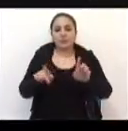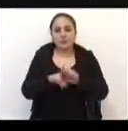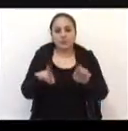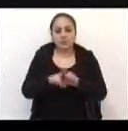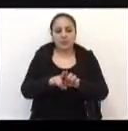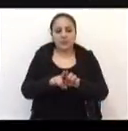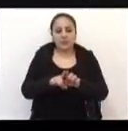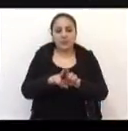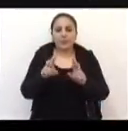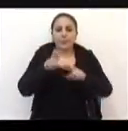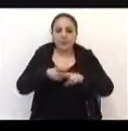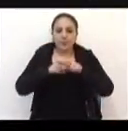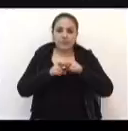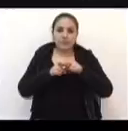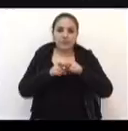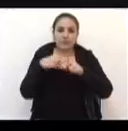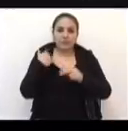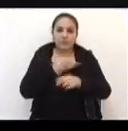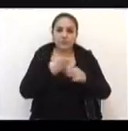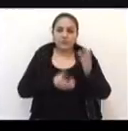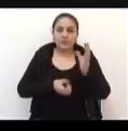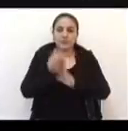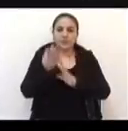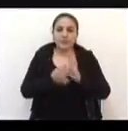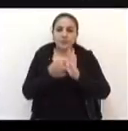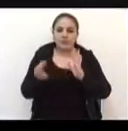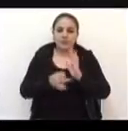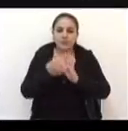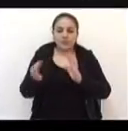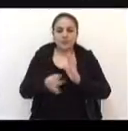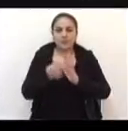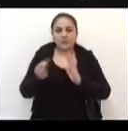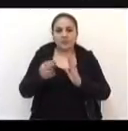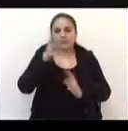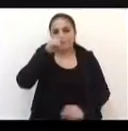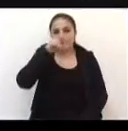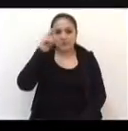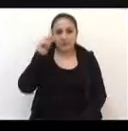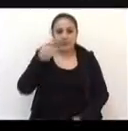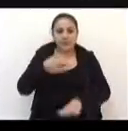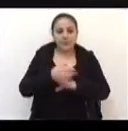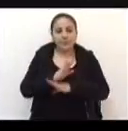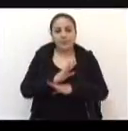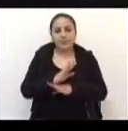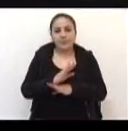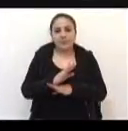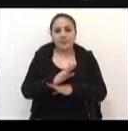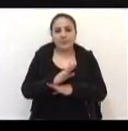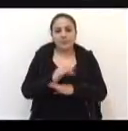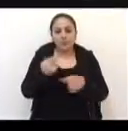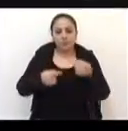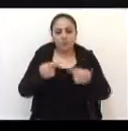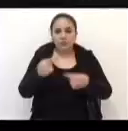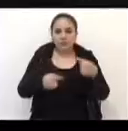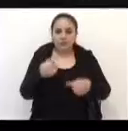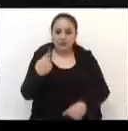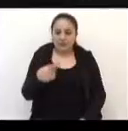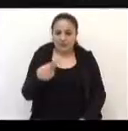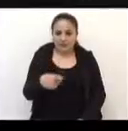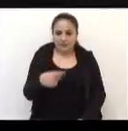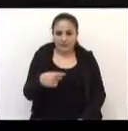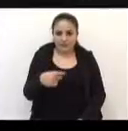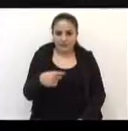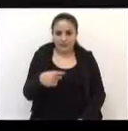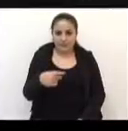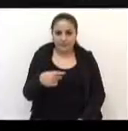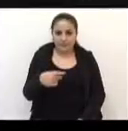gente criou e encaminhou uma indicação aqui na Câmara para ser aprovada, depois de tramitada aqui na Câmara,